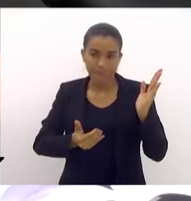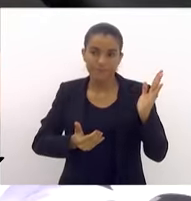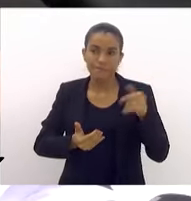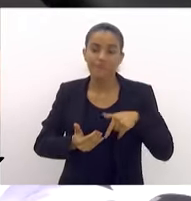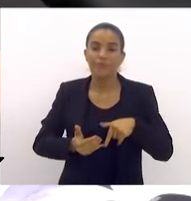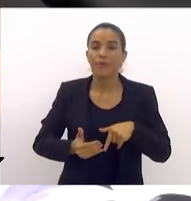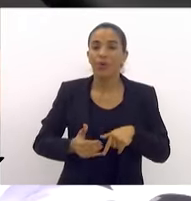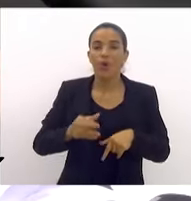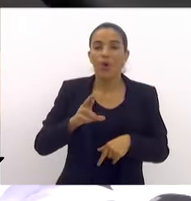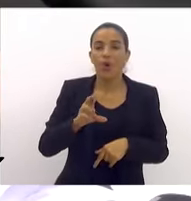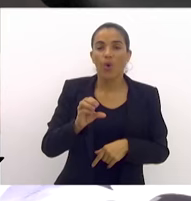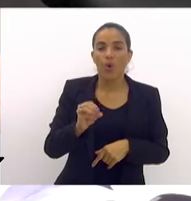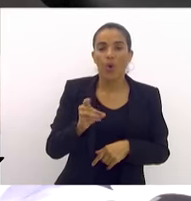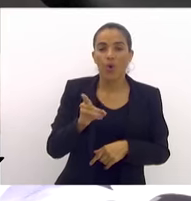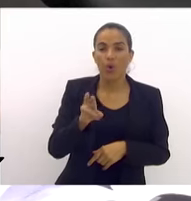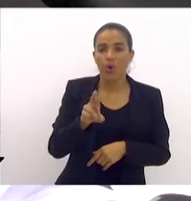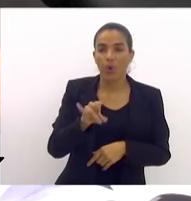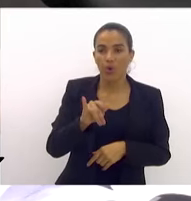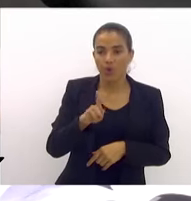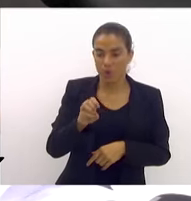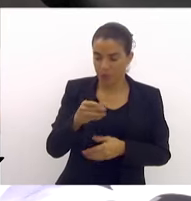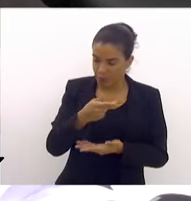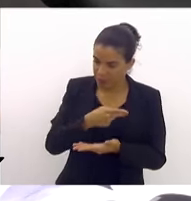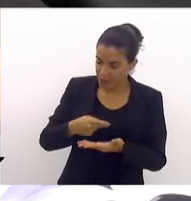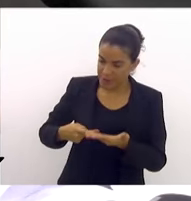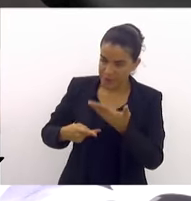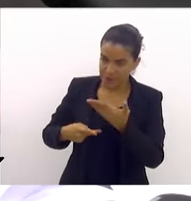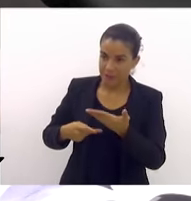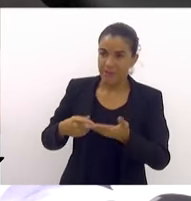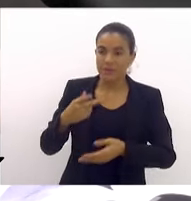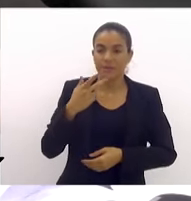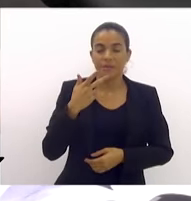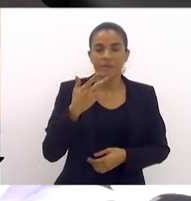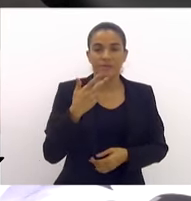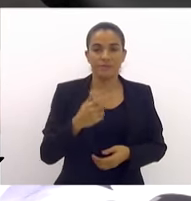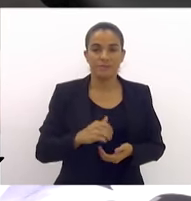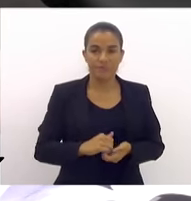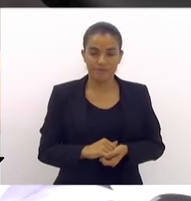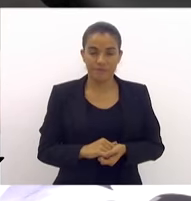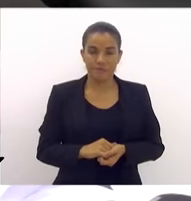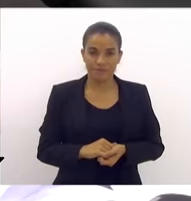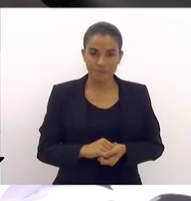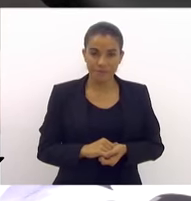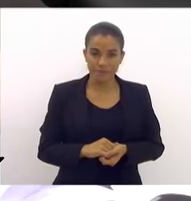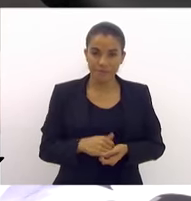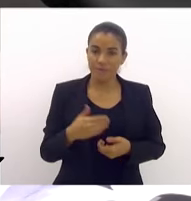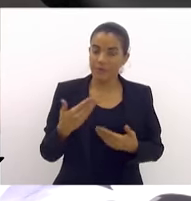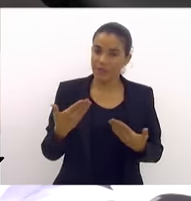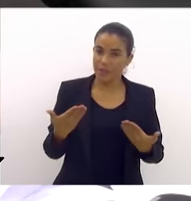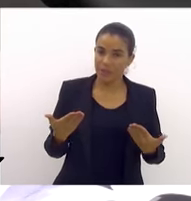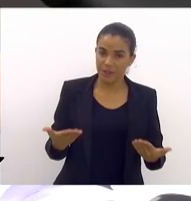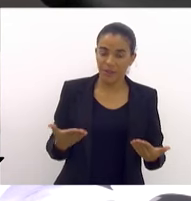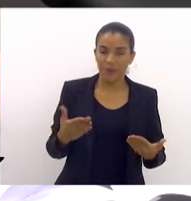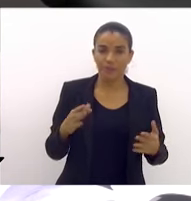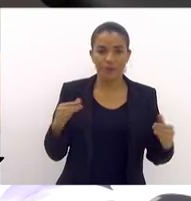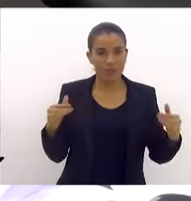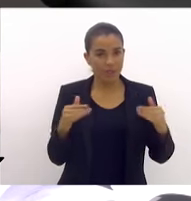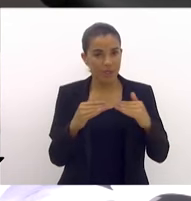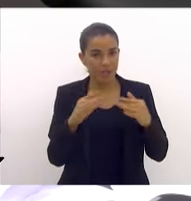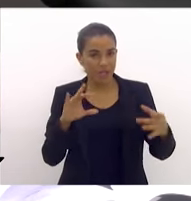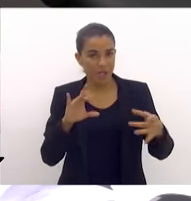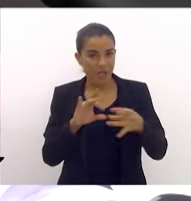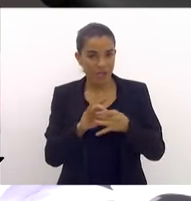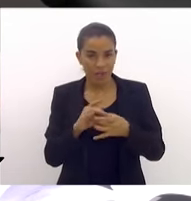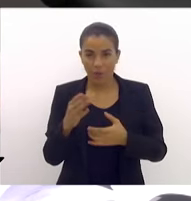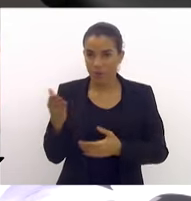o senhor Rodrigo Amorim, presidente, disse que... Então, senhora presidente, estando de acordo as